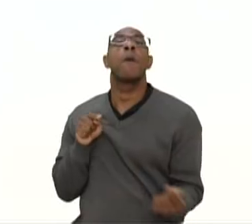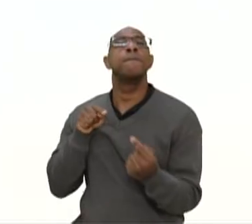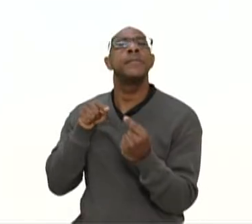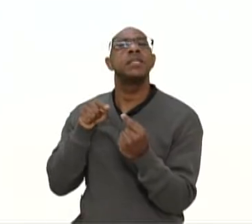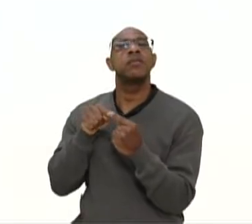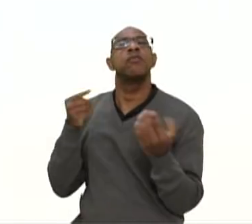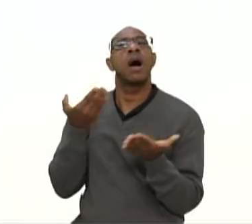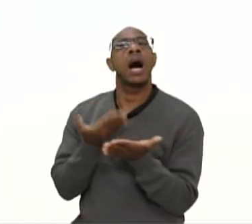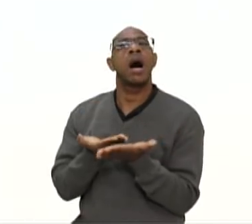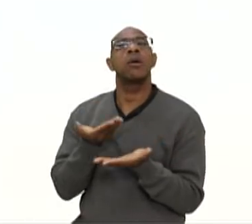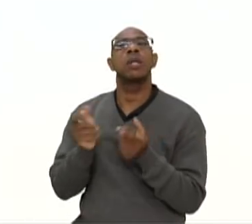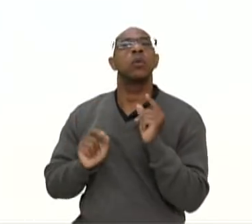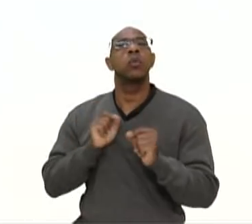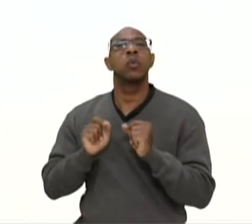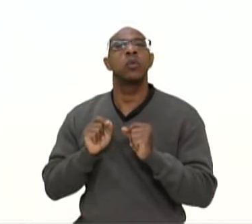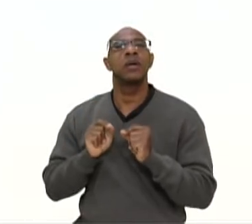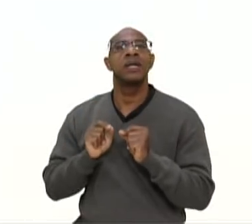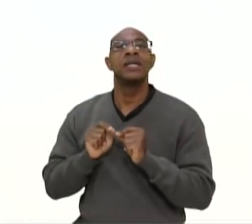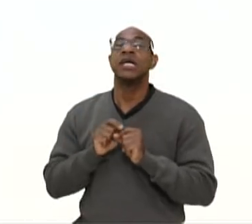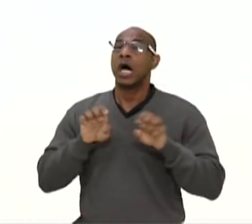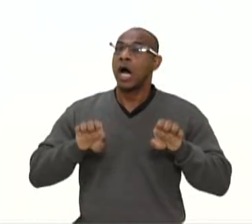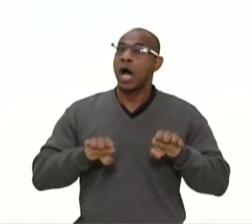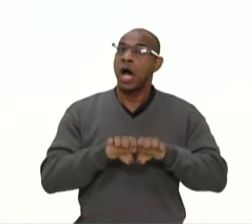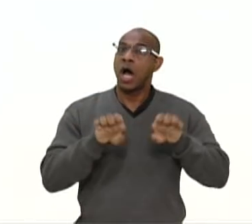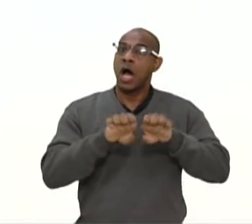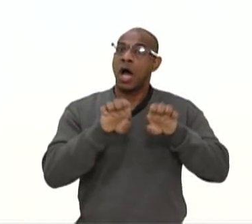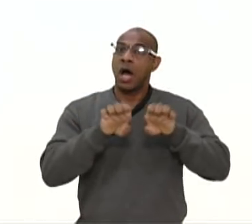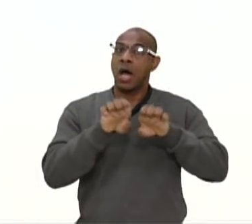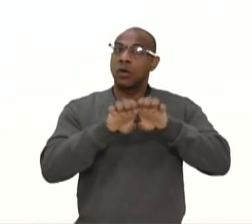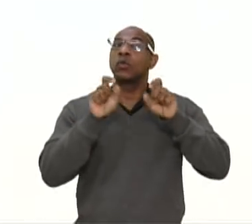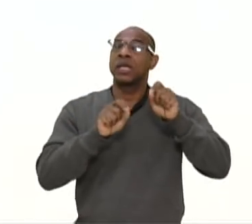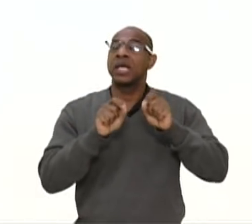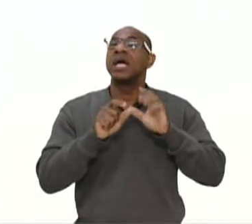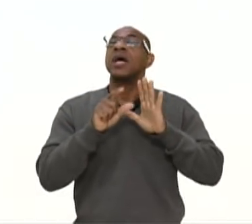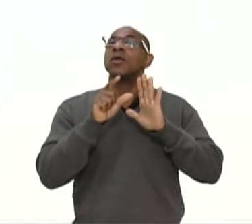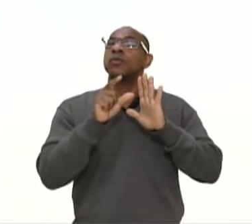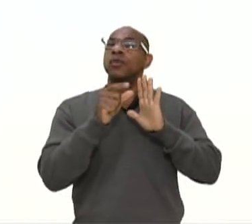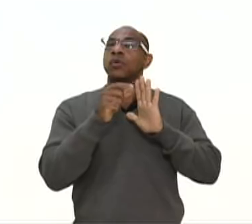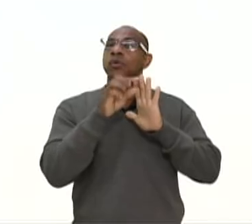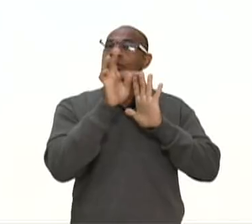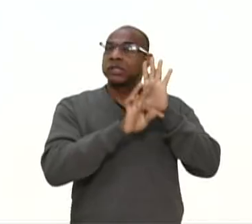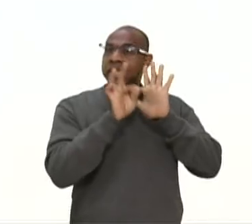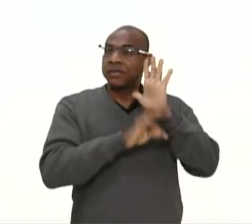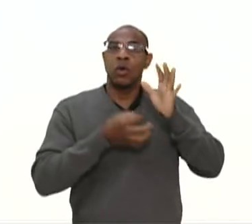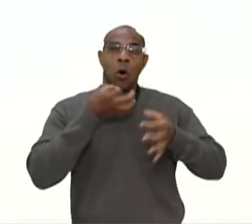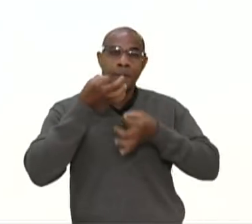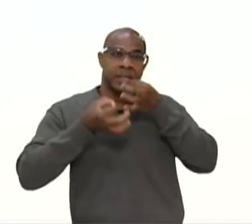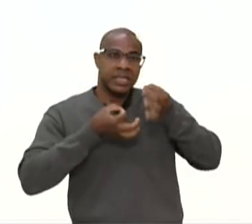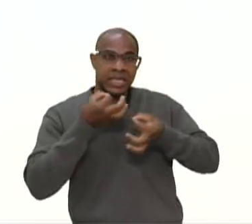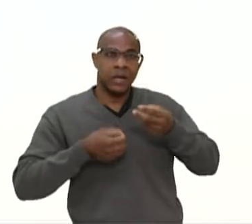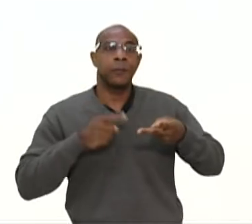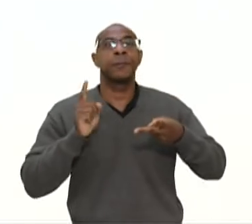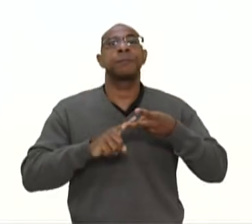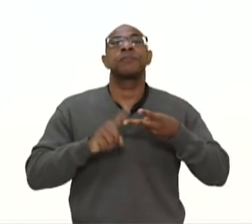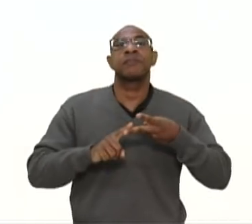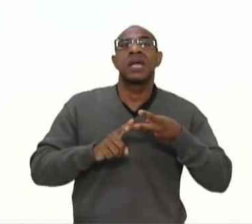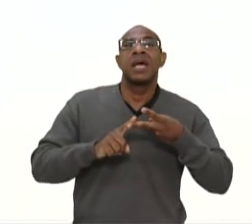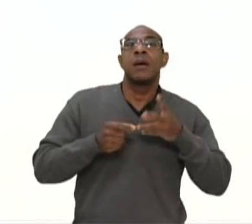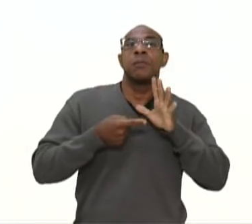Objetivos da aula. Reconhecer a estrutura do artigo de opinião, identificar a finalidade do texto,